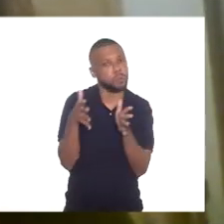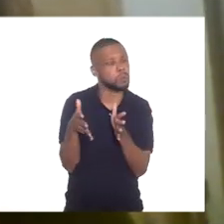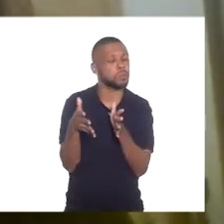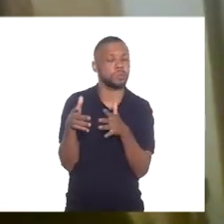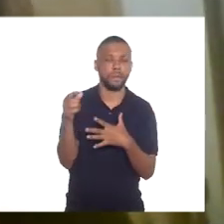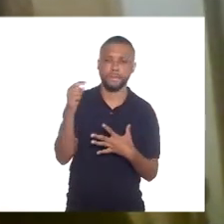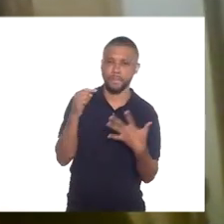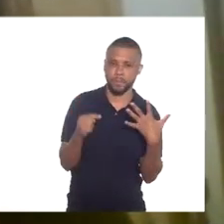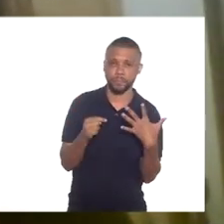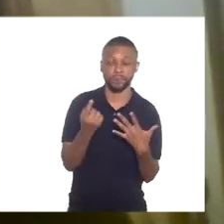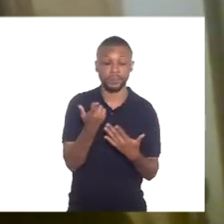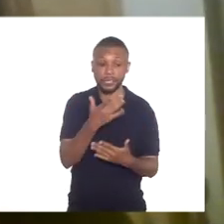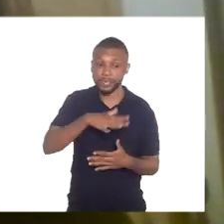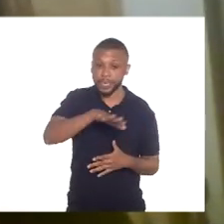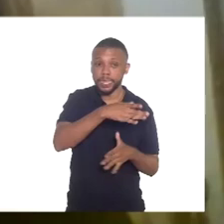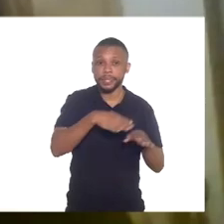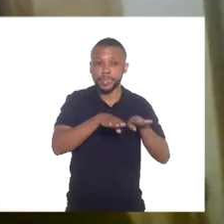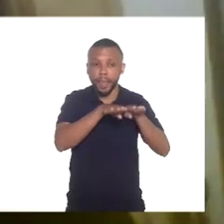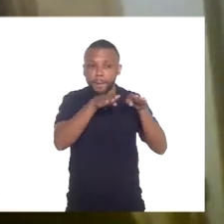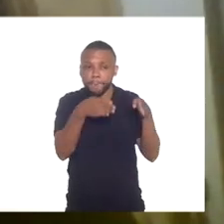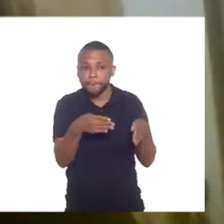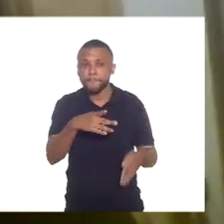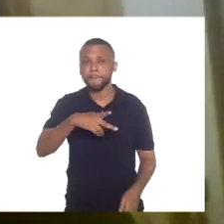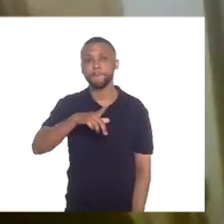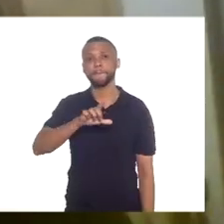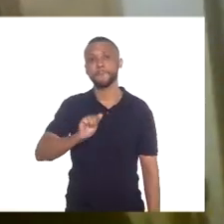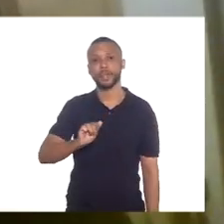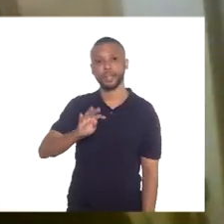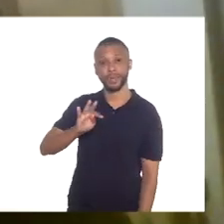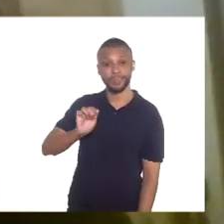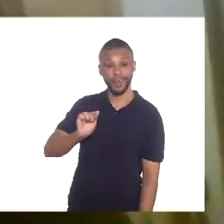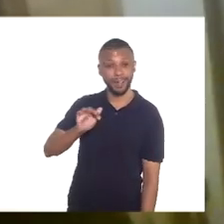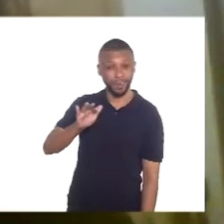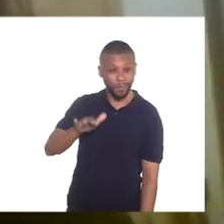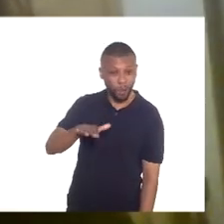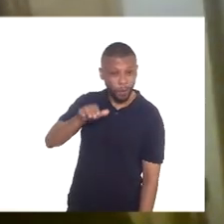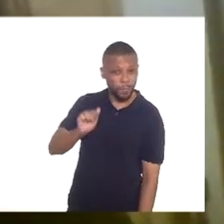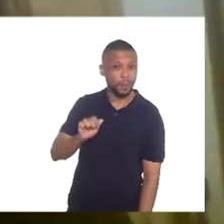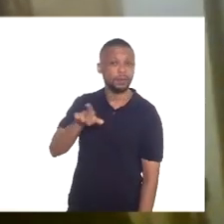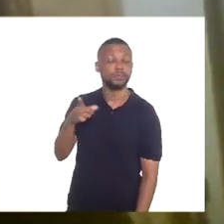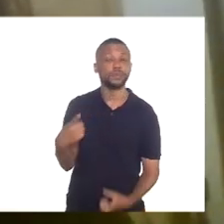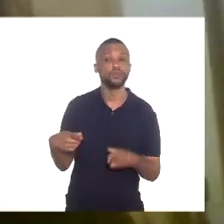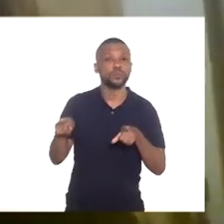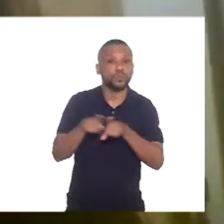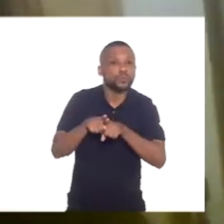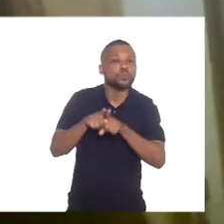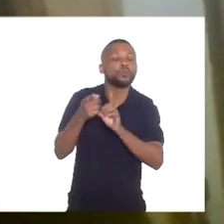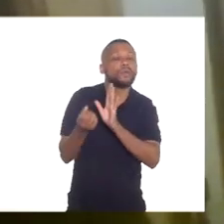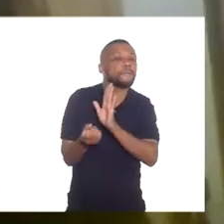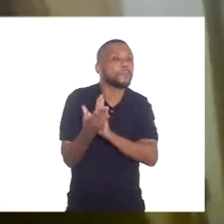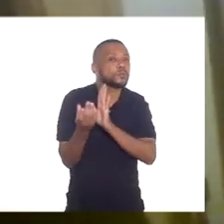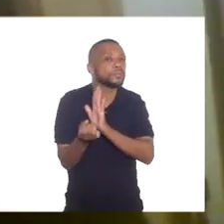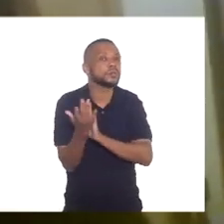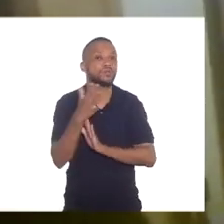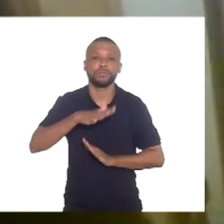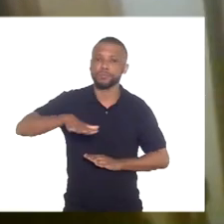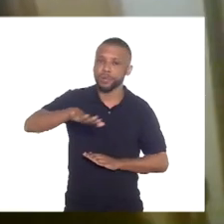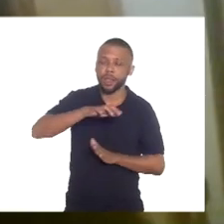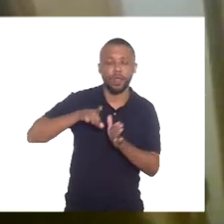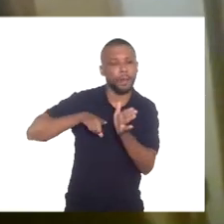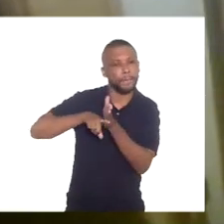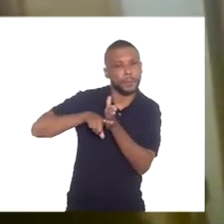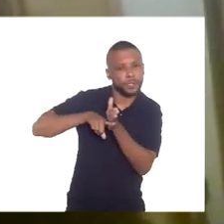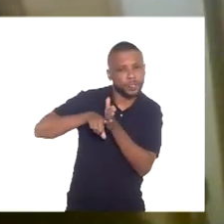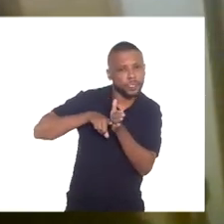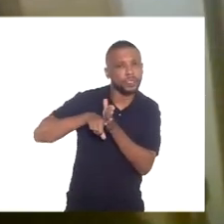E essas plataformas, elas vêm junto com a possibilidade de produção de um campo ou com a produção